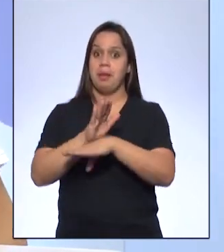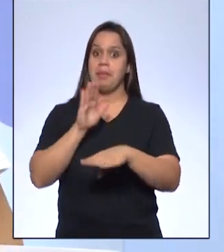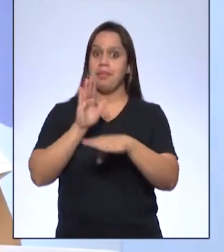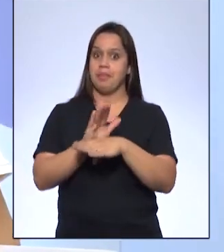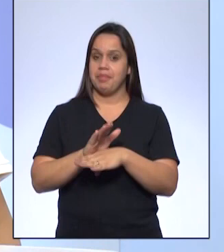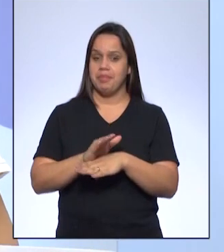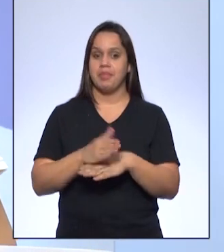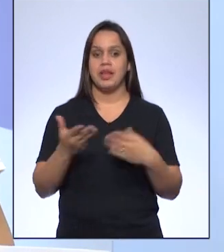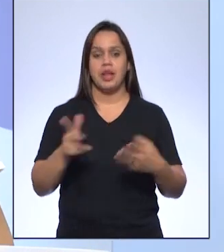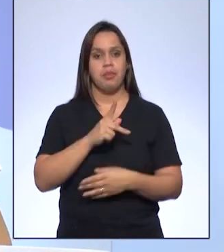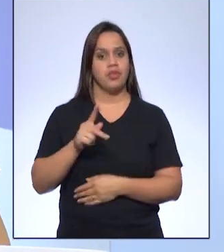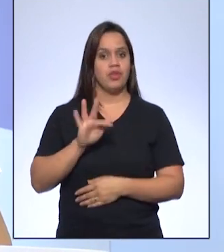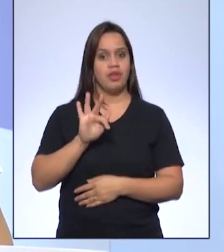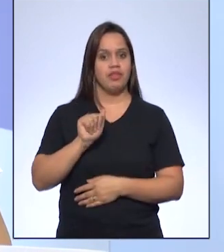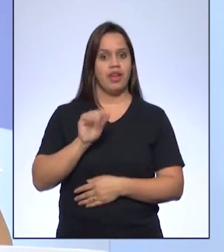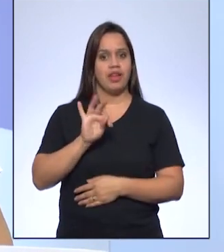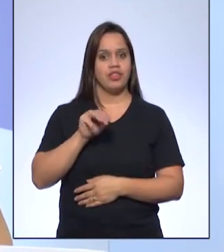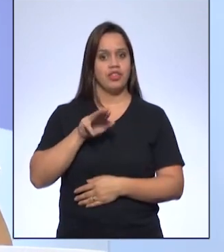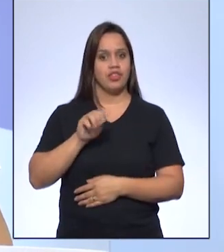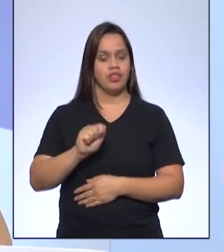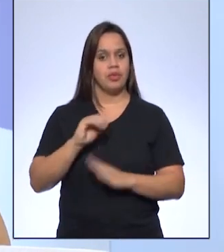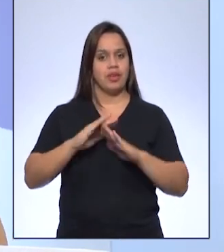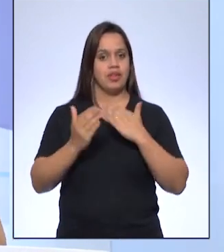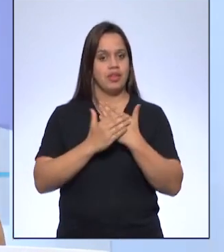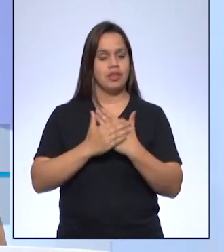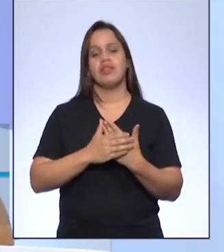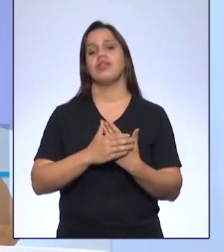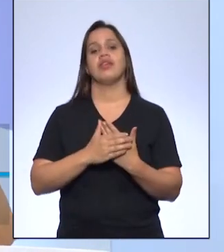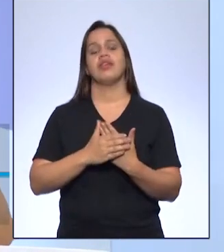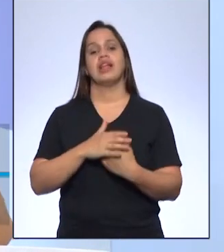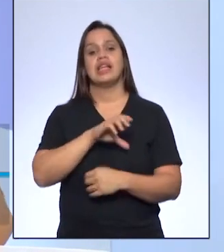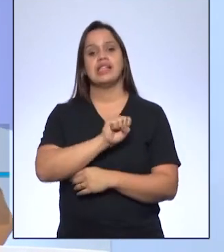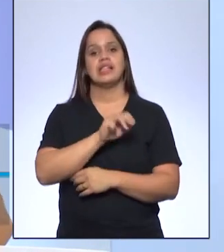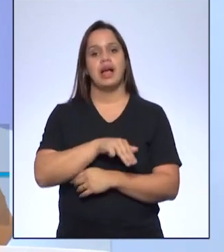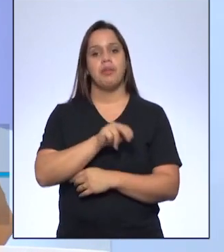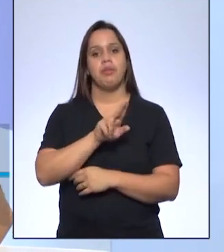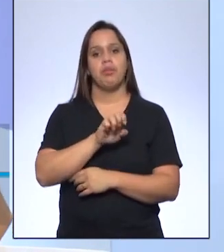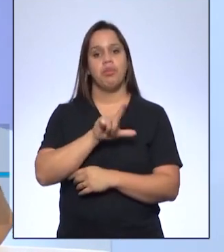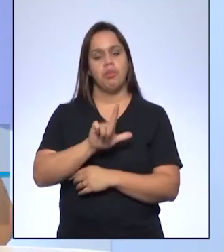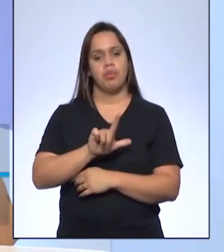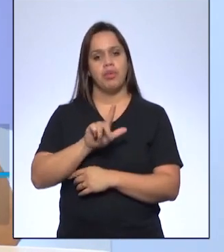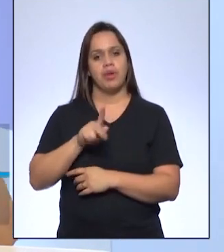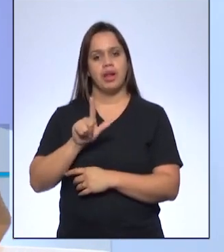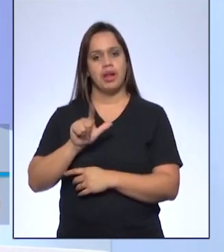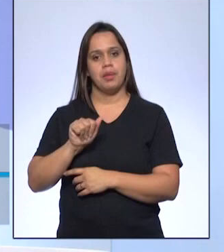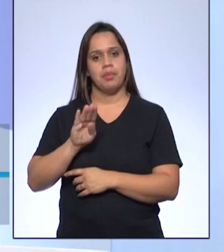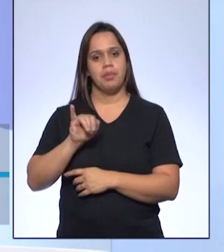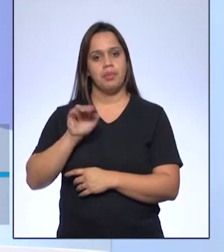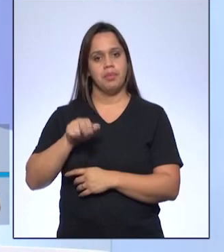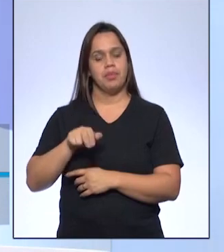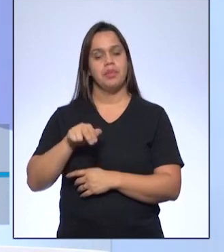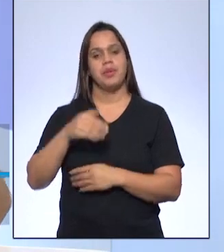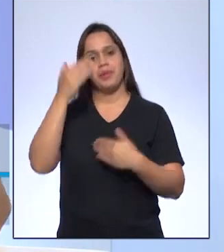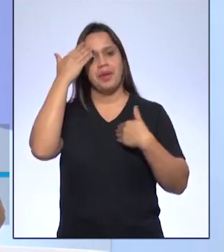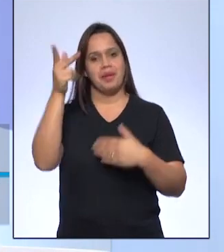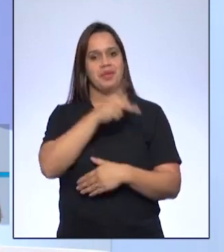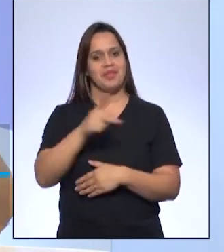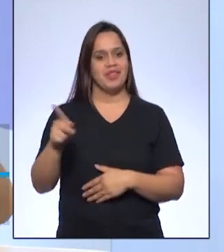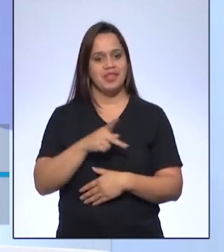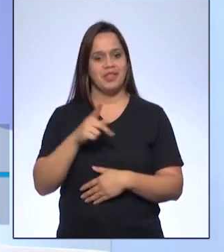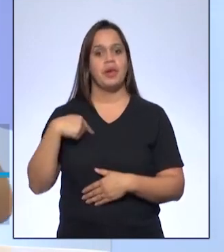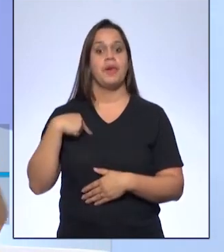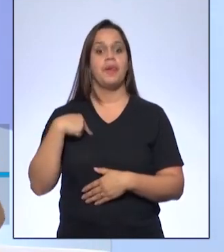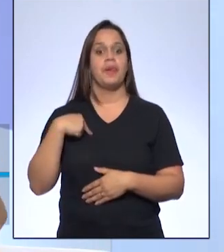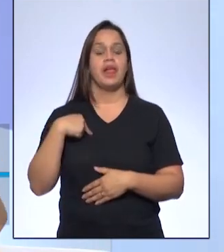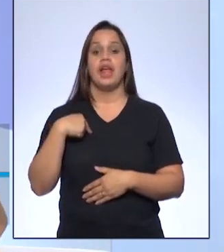ajudando, a professora Fátima, da Escola Estadual Samuel Clabin. Obrigado, professora. Nós é que construímos tudo